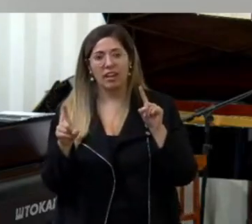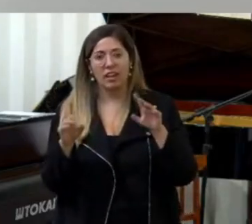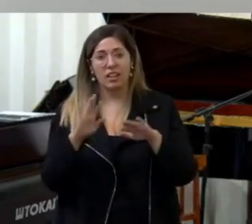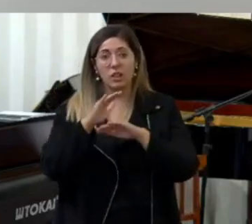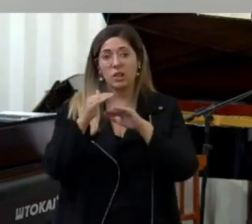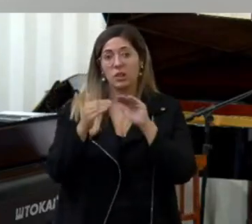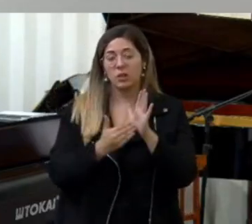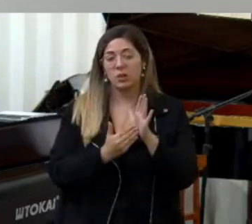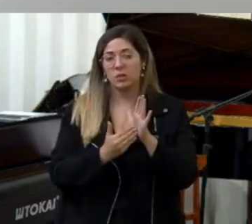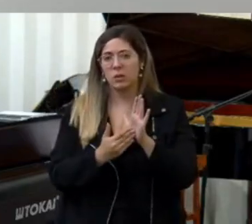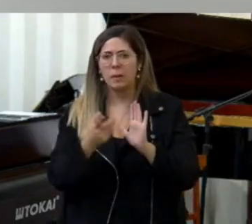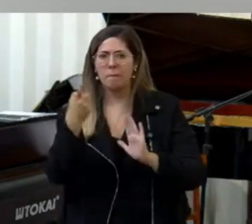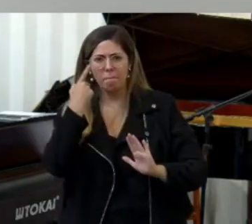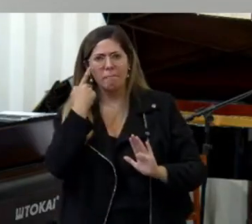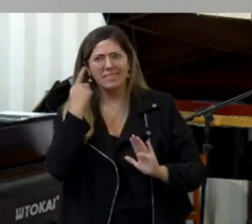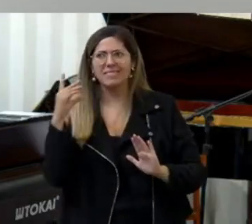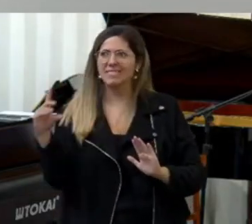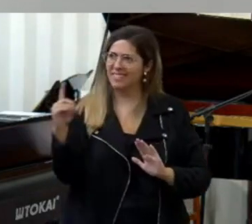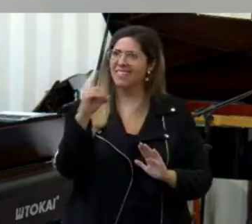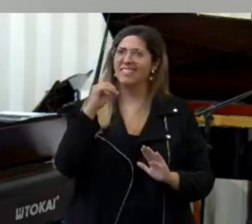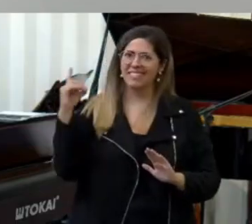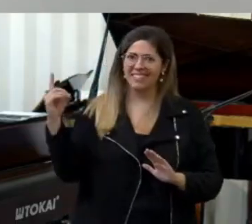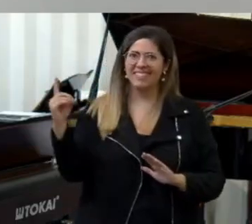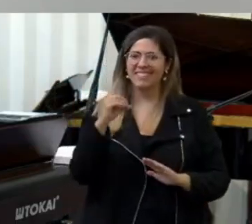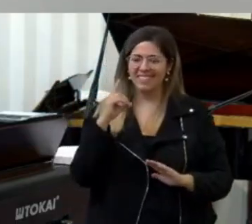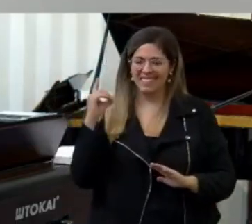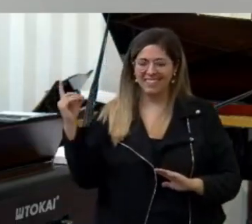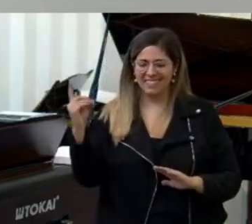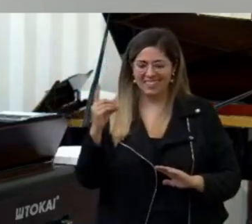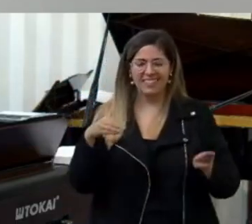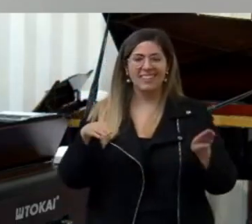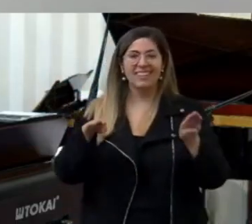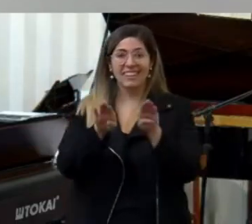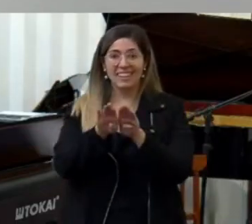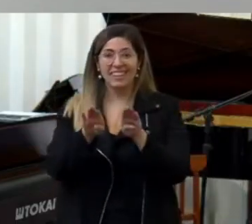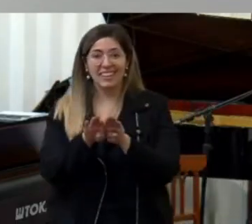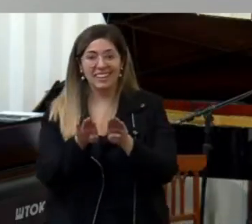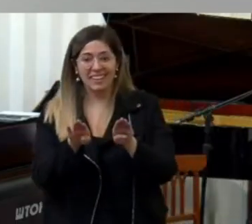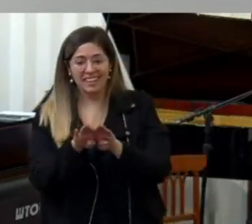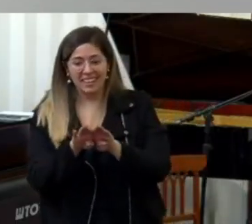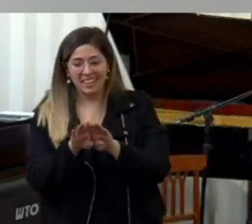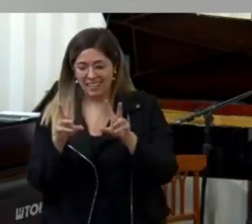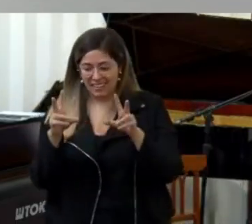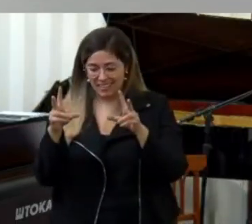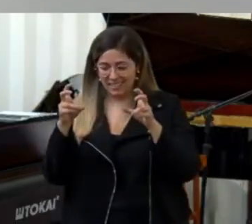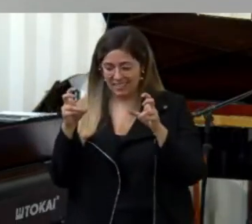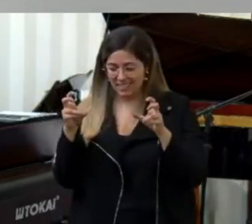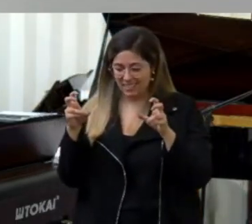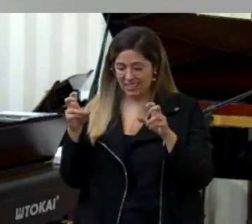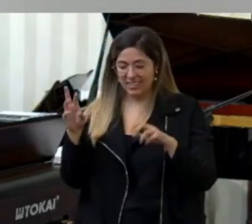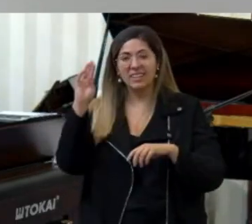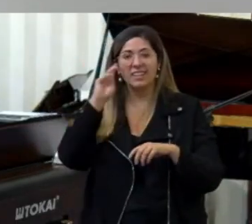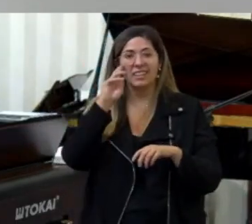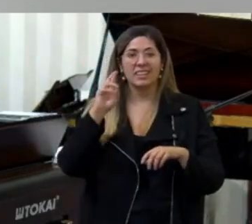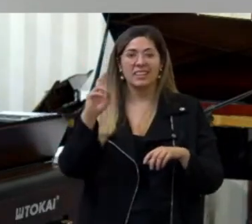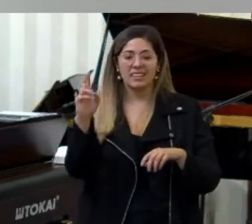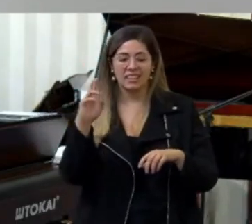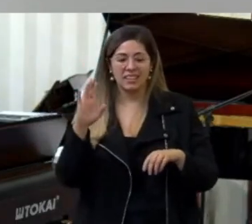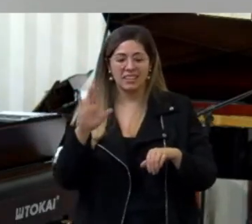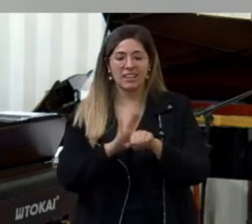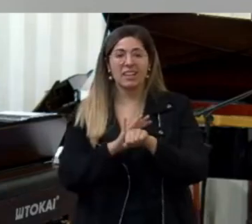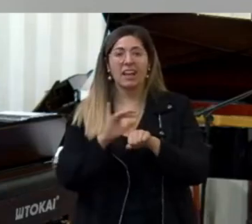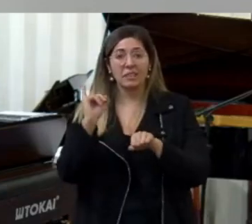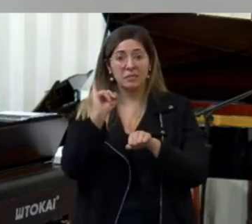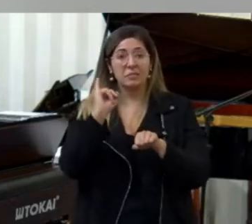a consideração que ele dá àqueles que também reconhecem Deus como um valor, o supremo valor.